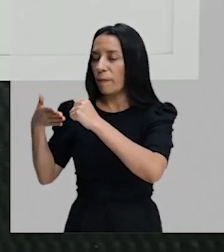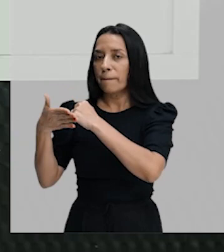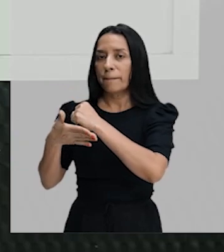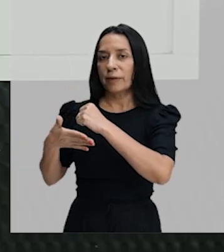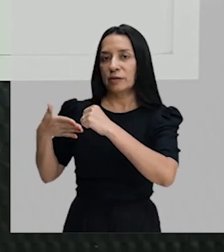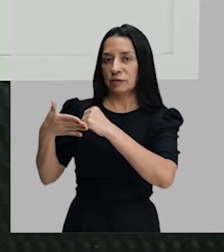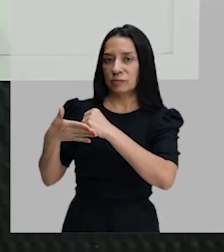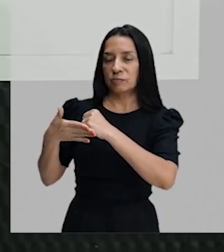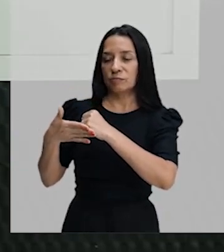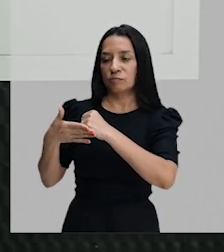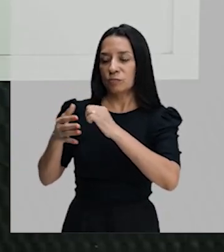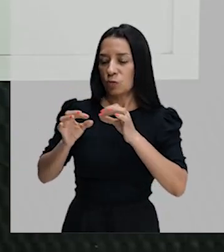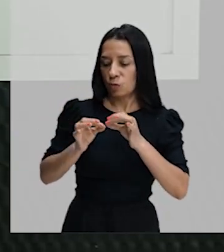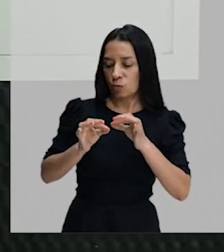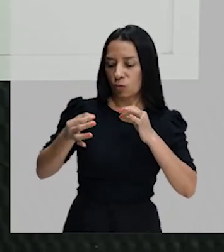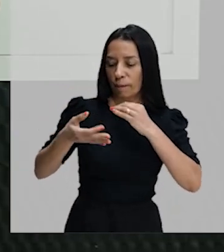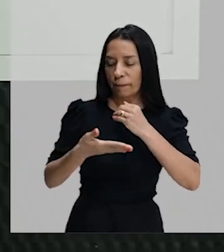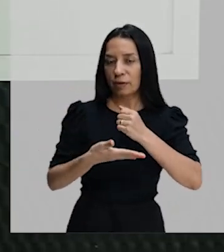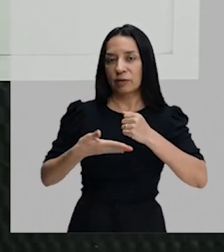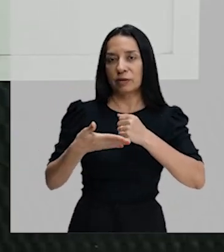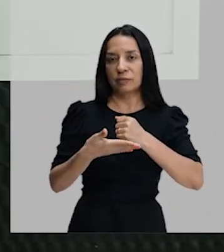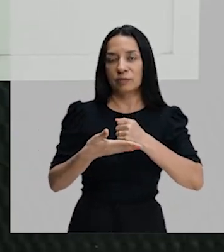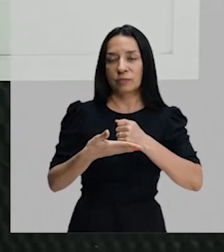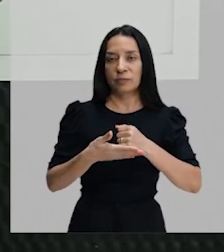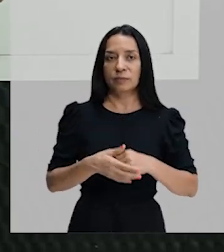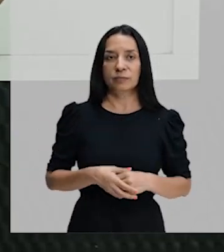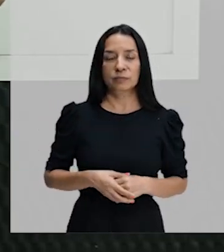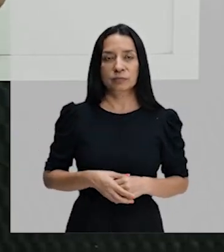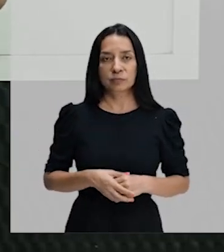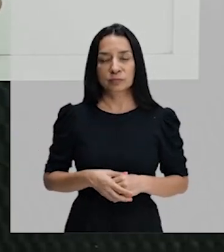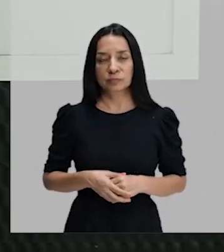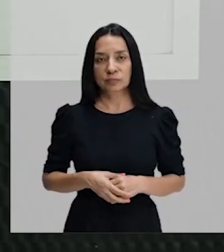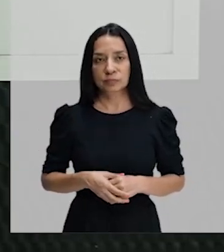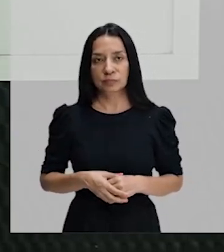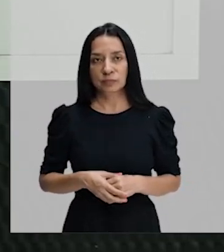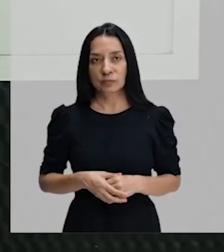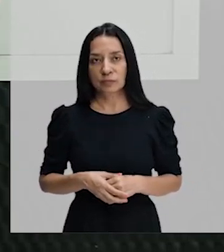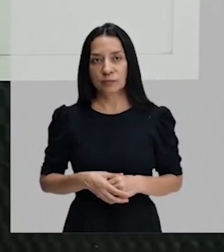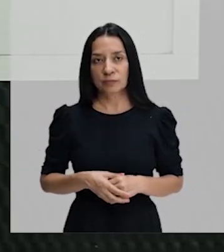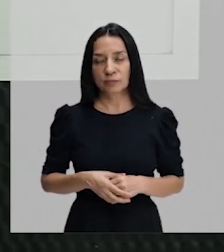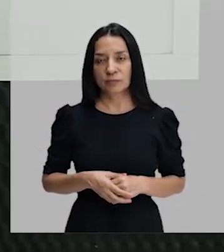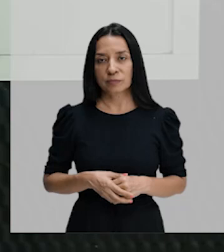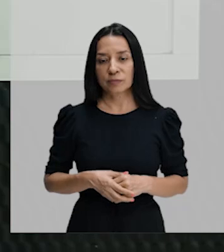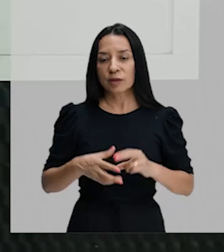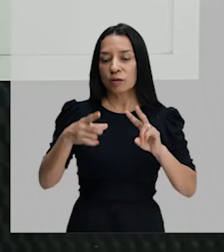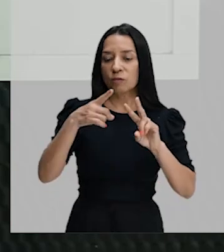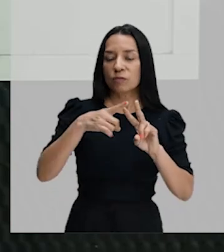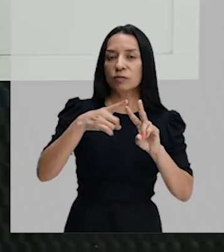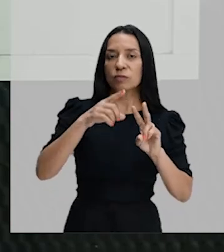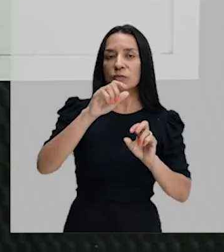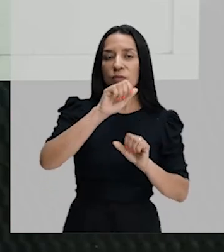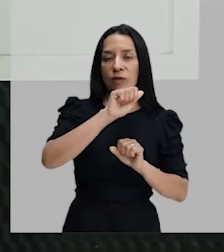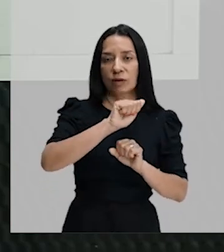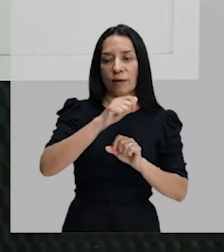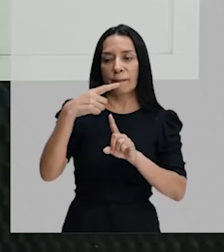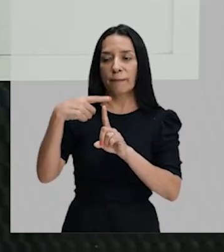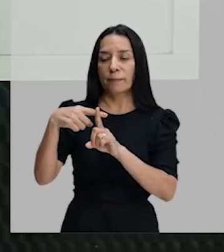o vetor soma. Este é o vetor A mais B.